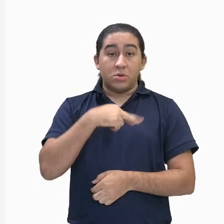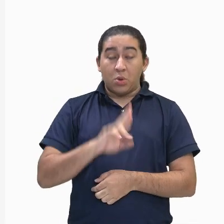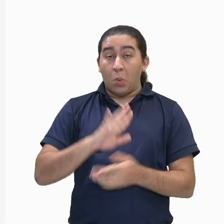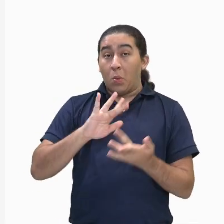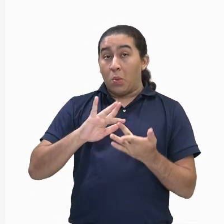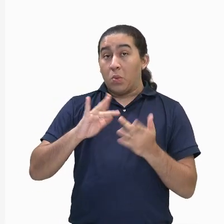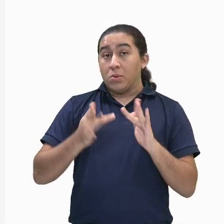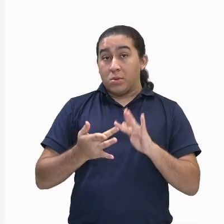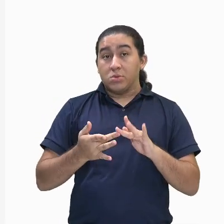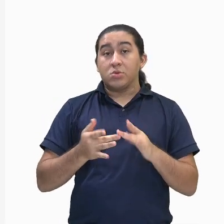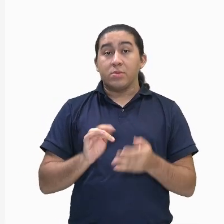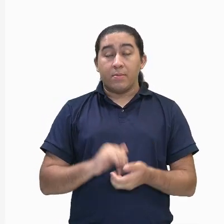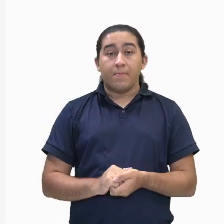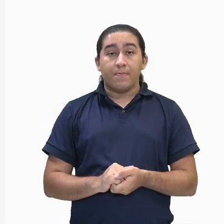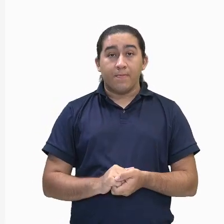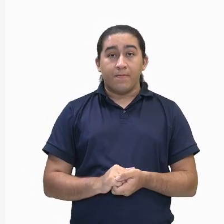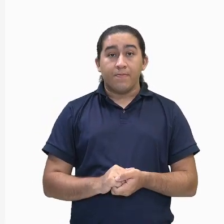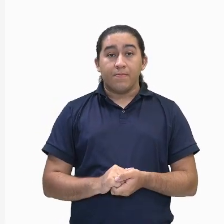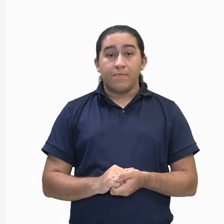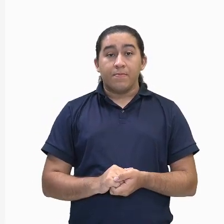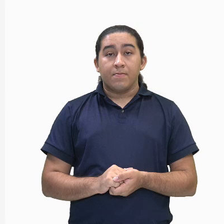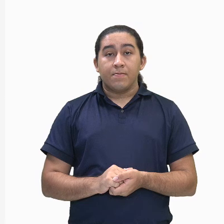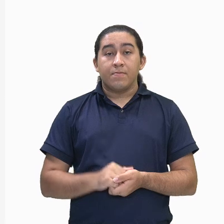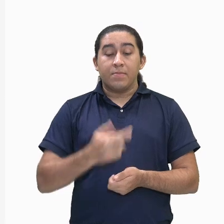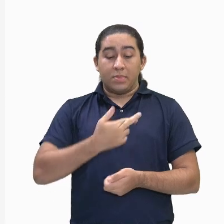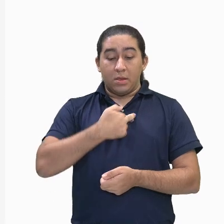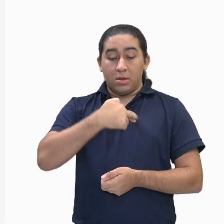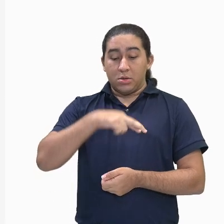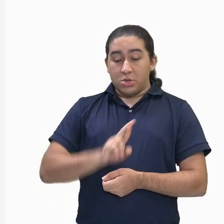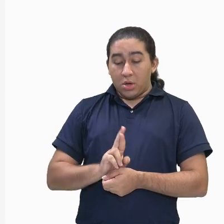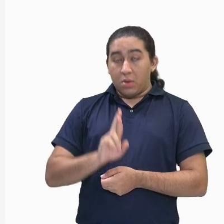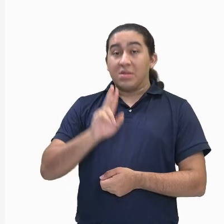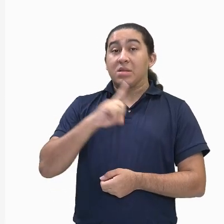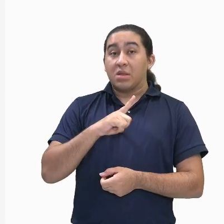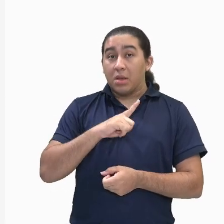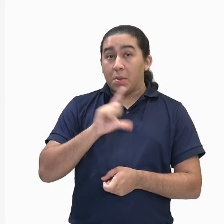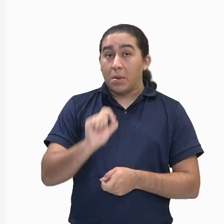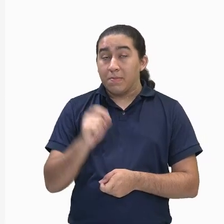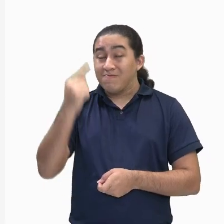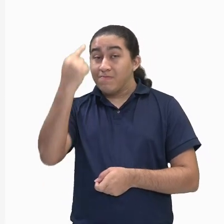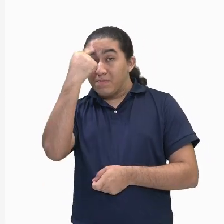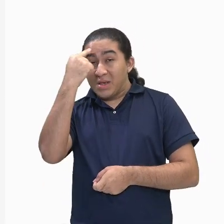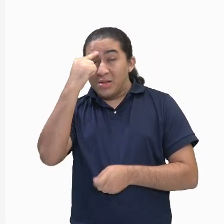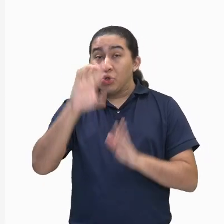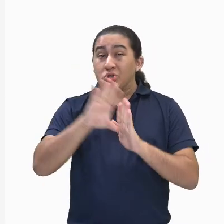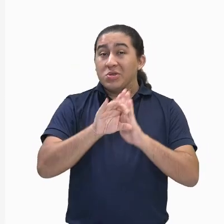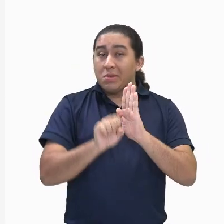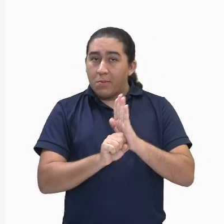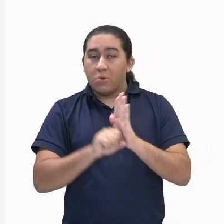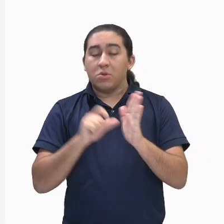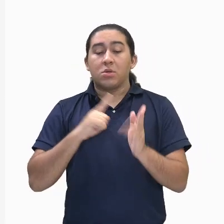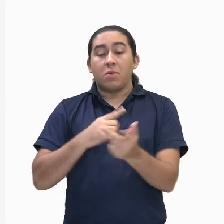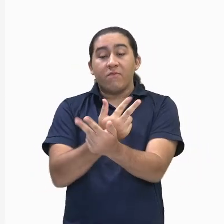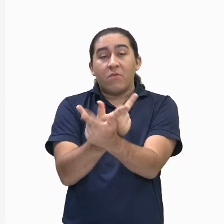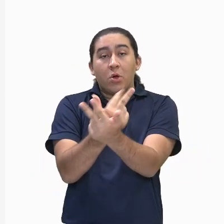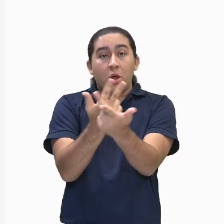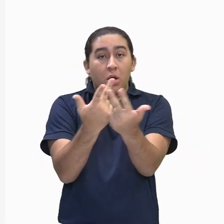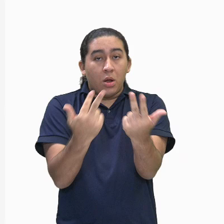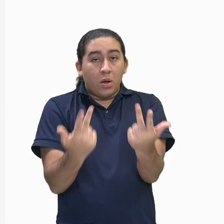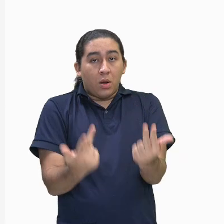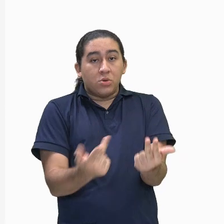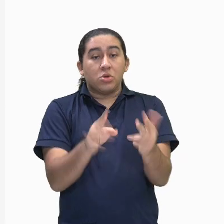religiões são amplamente simbólicas. E esses símbolos são